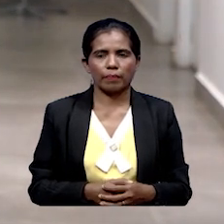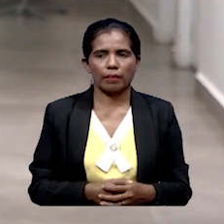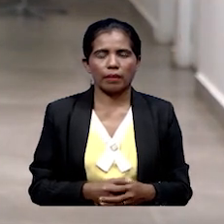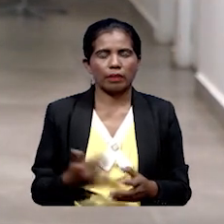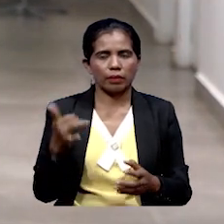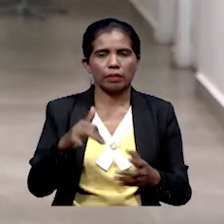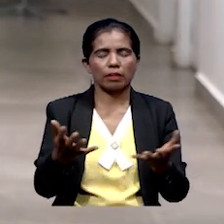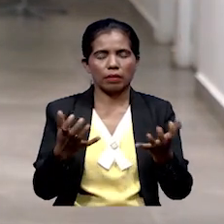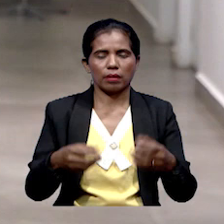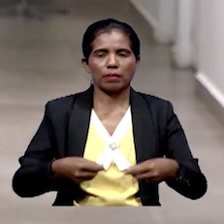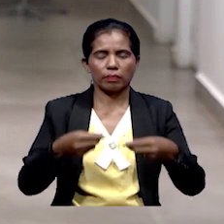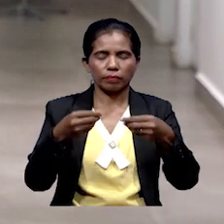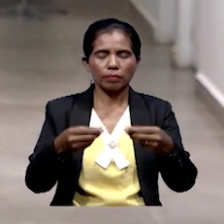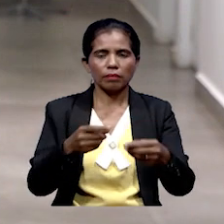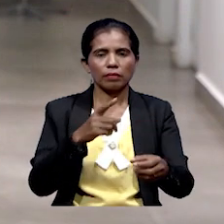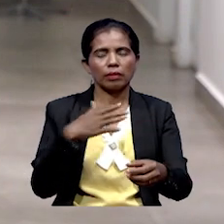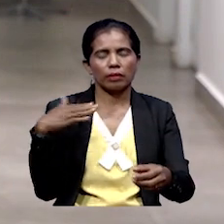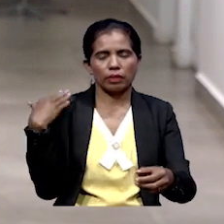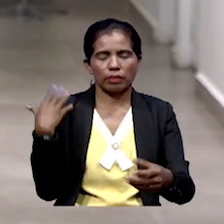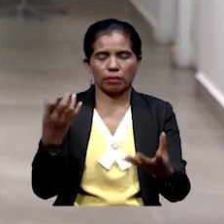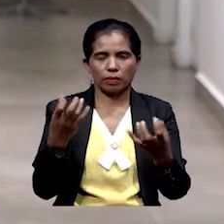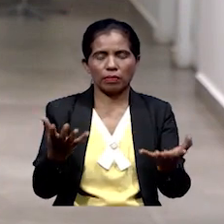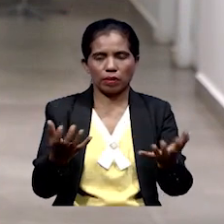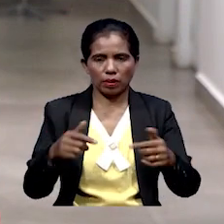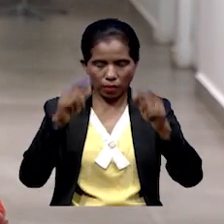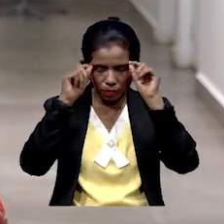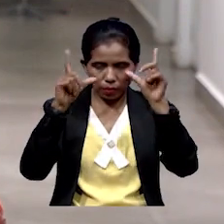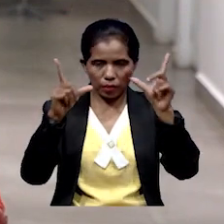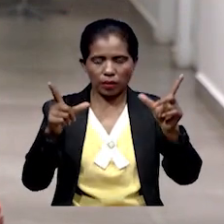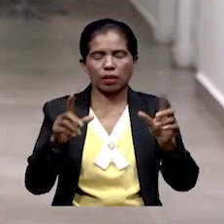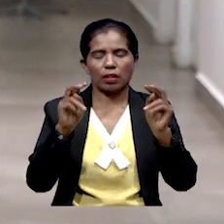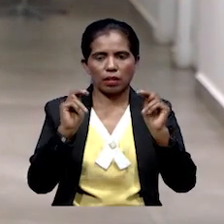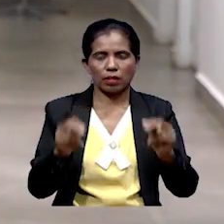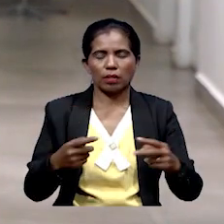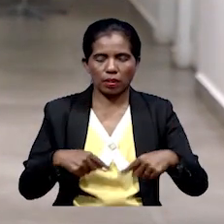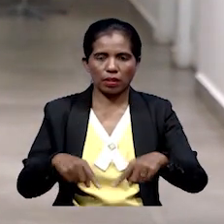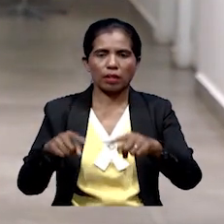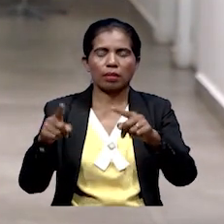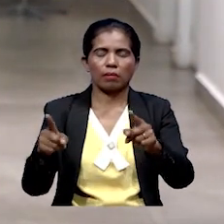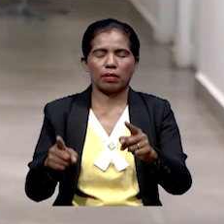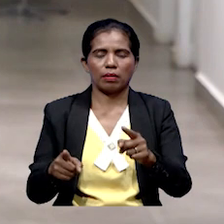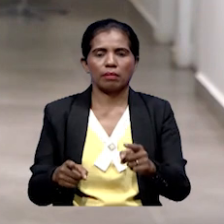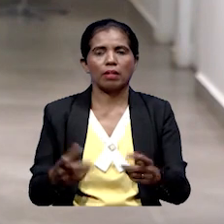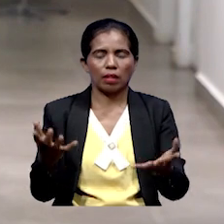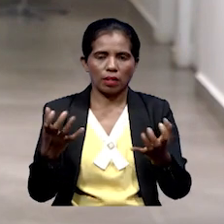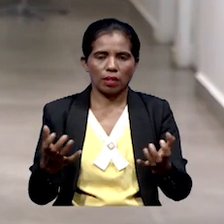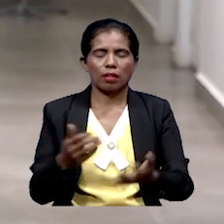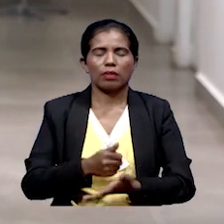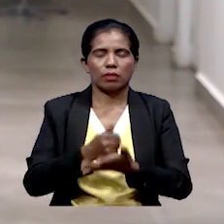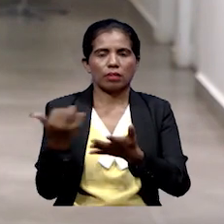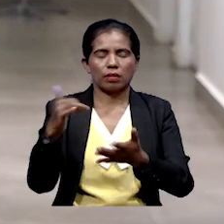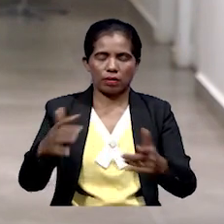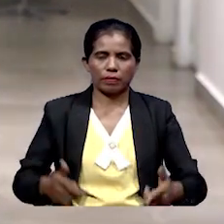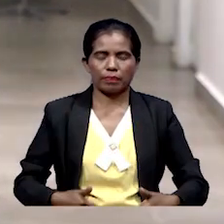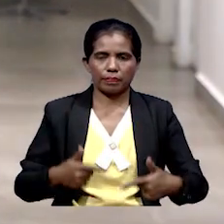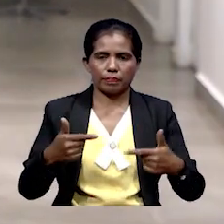quiser fixar os jovens em Timor-Leste, tem que pensar em projetos de investimento produtivo para poder fixar os